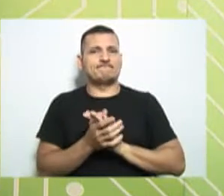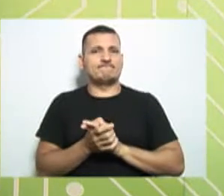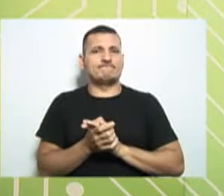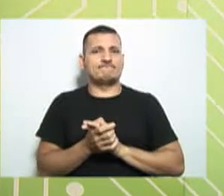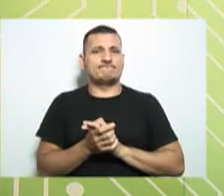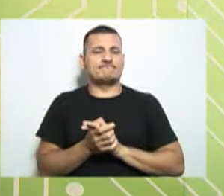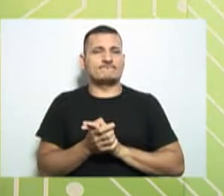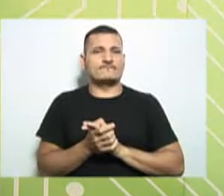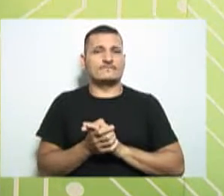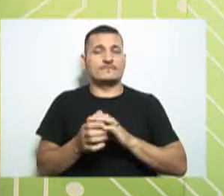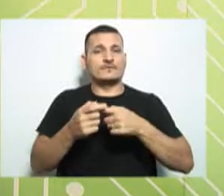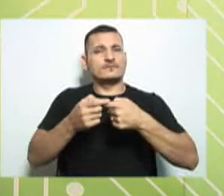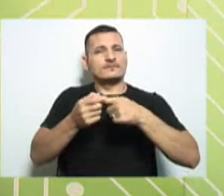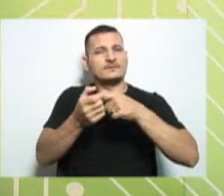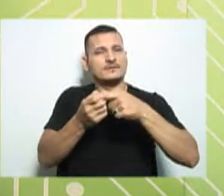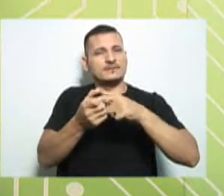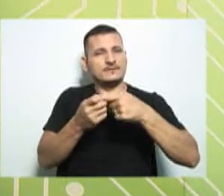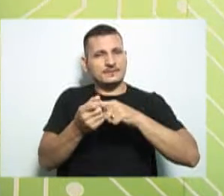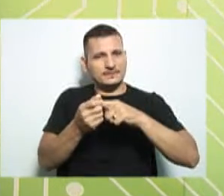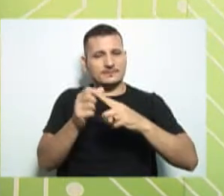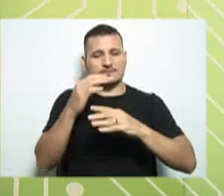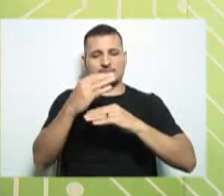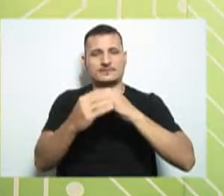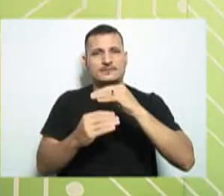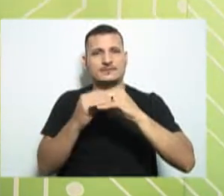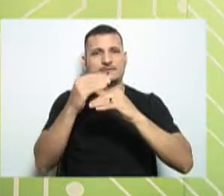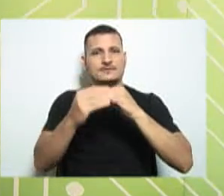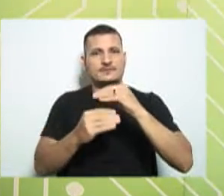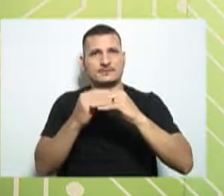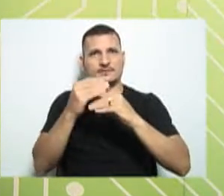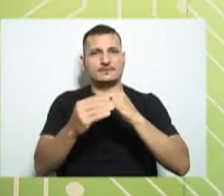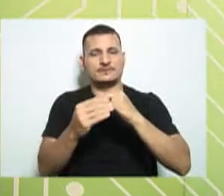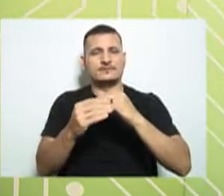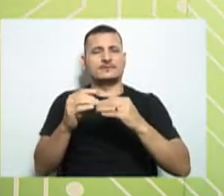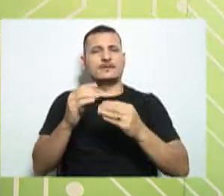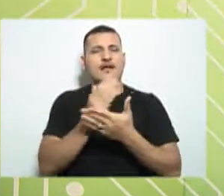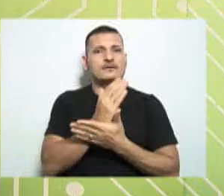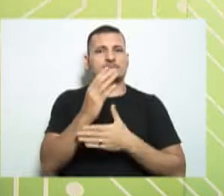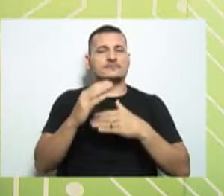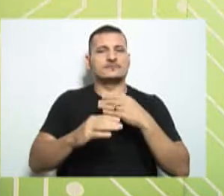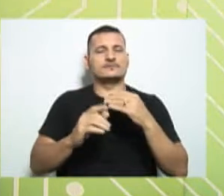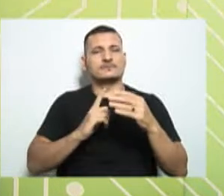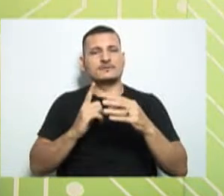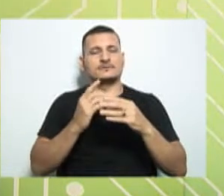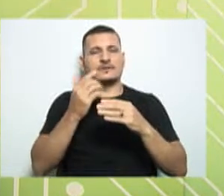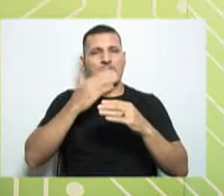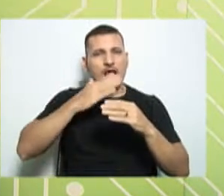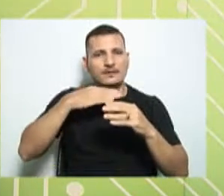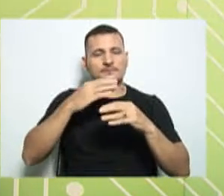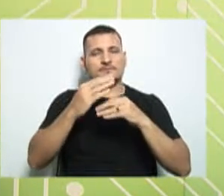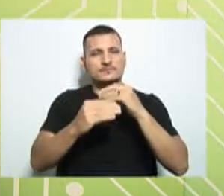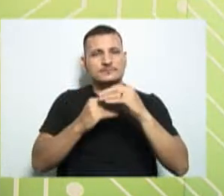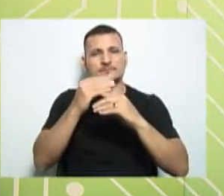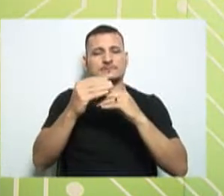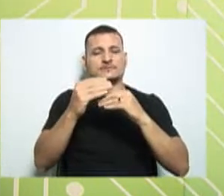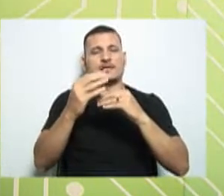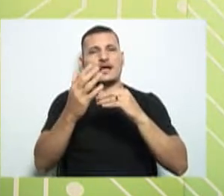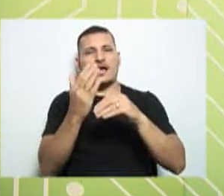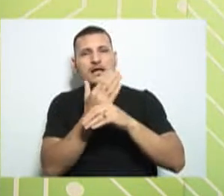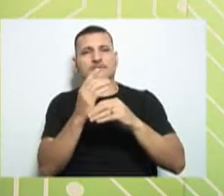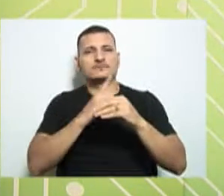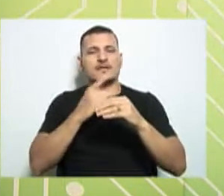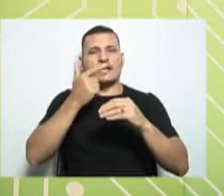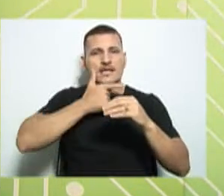pamonhas diferenciadas. Você já comeu, professora Fernanda? Essas pamonhas que são apimentadas, que vem com queijo, que vem já com uma misturinha